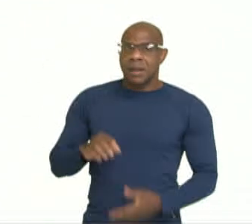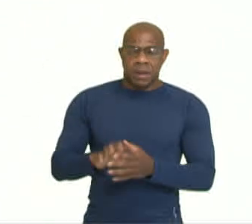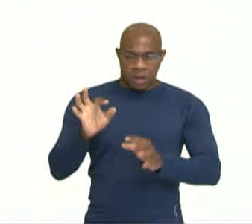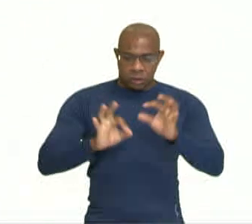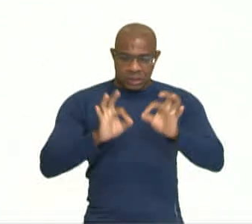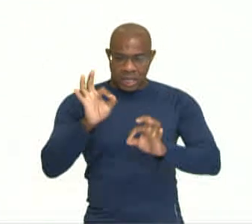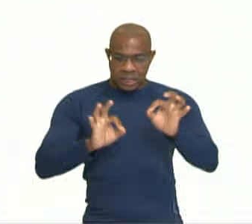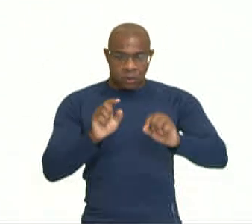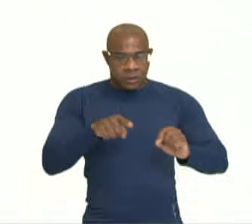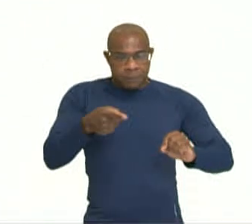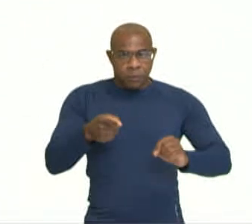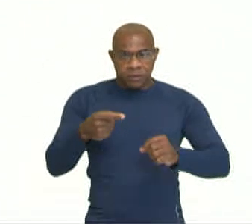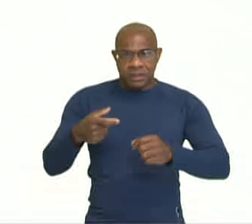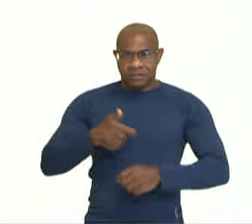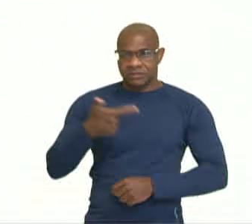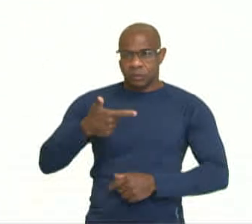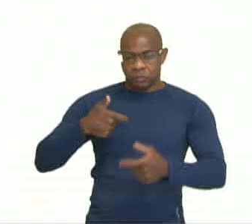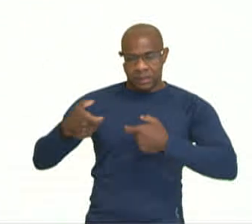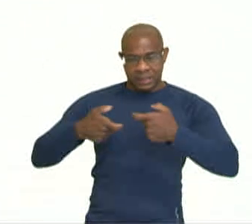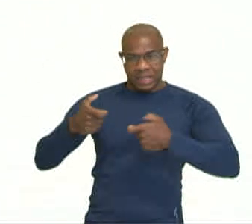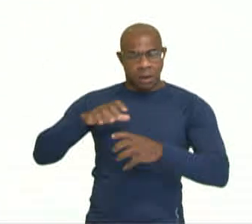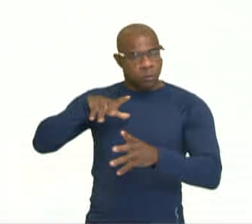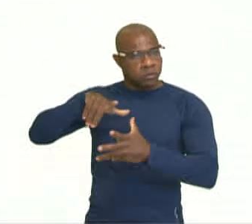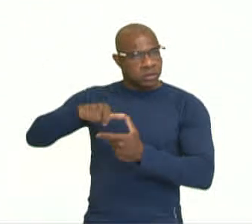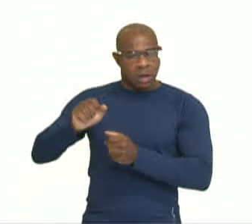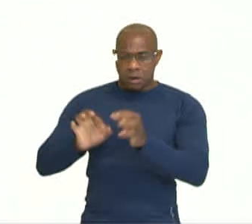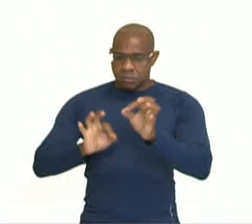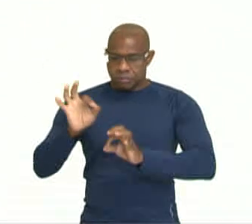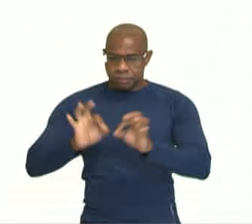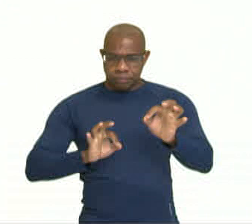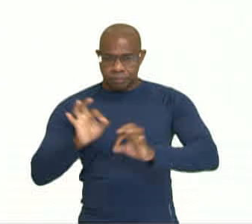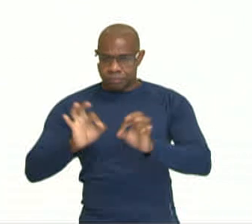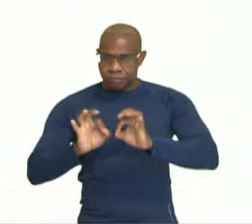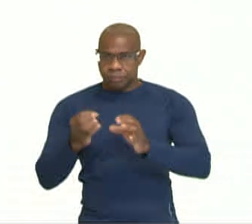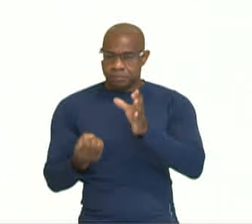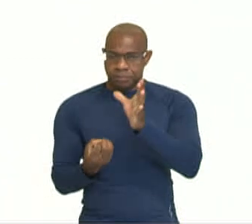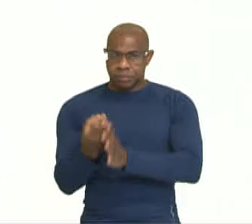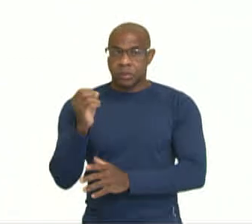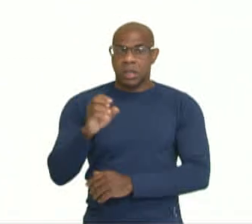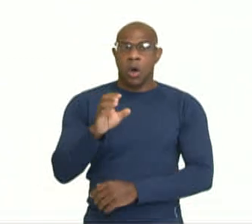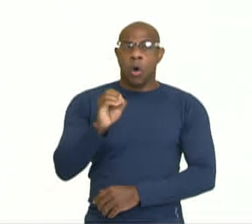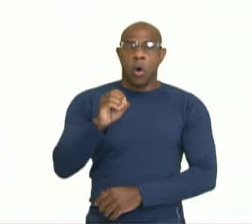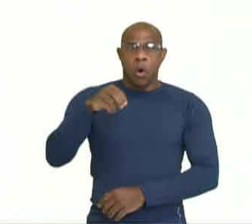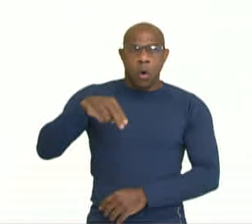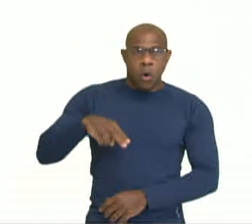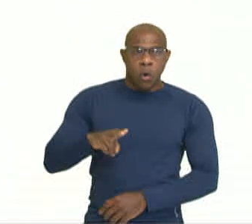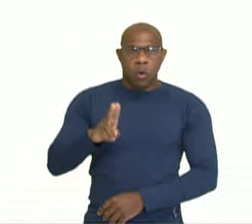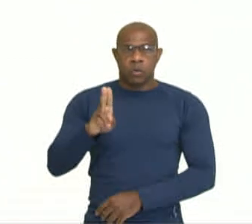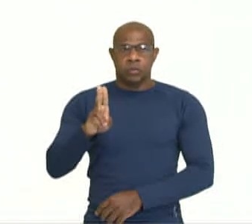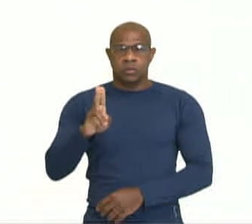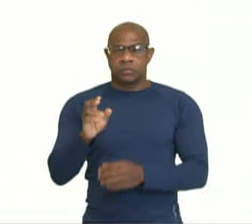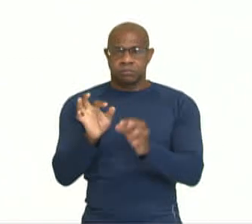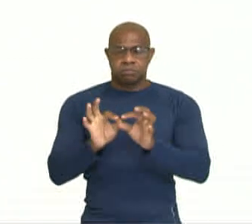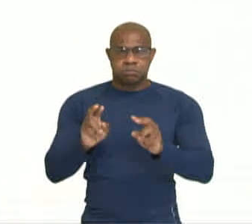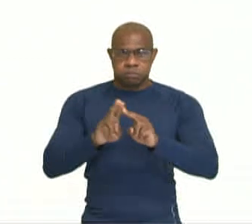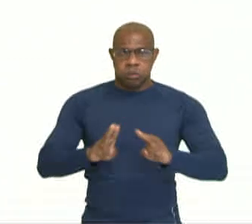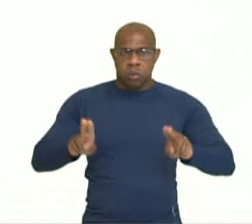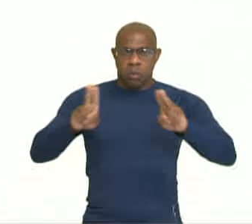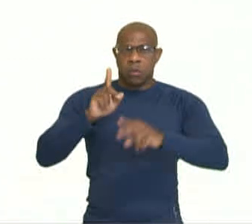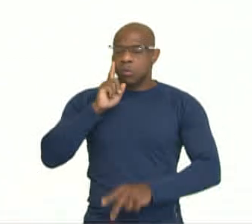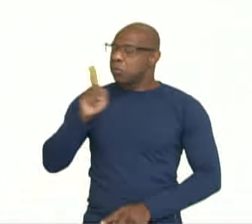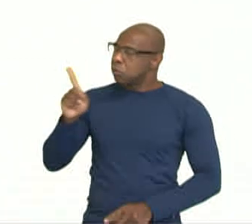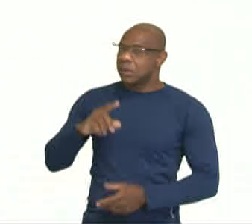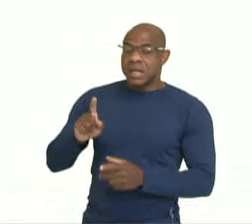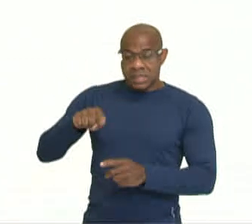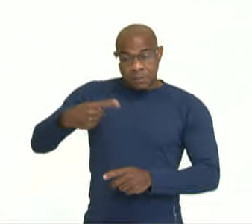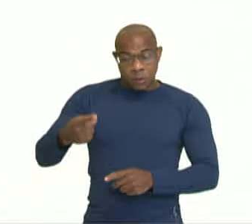Segunda Guerra Mundial, antes da Segunda Guerra Mundial ela tinha o nome Liga das Nações, mas após a Segunda Guerra Mundial ela começa a ter